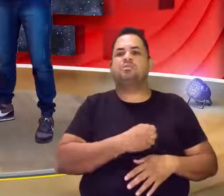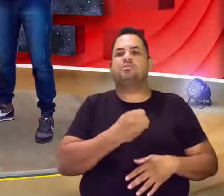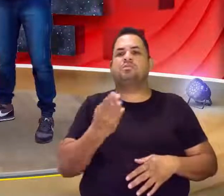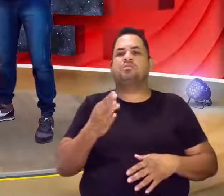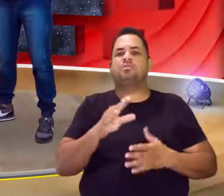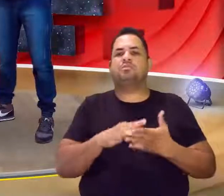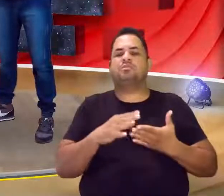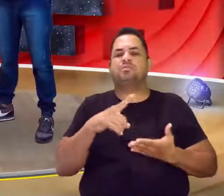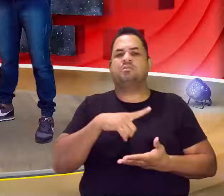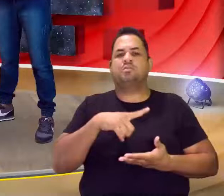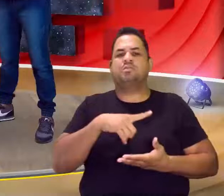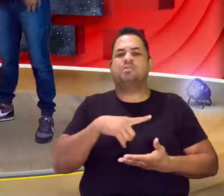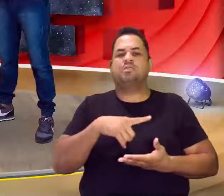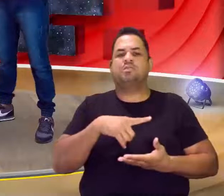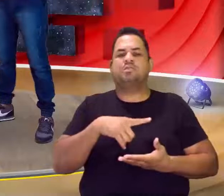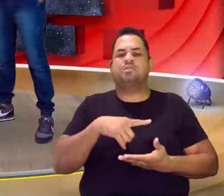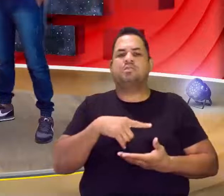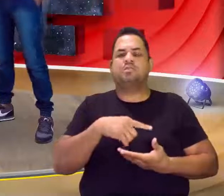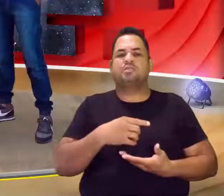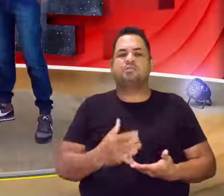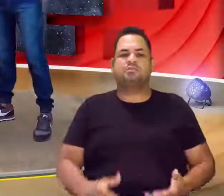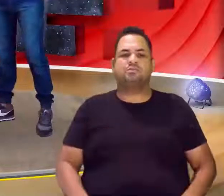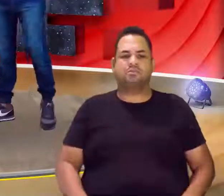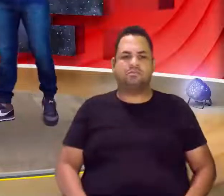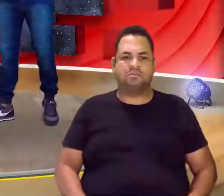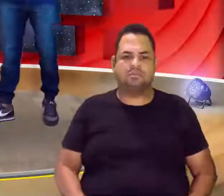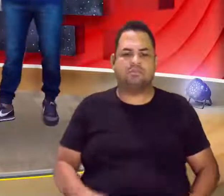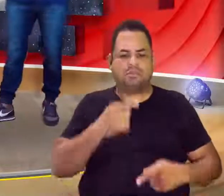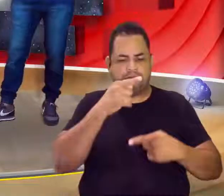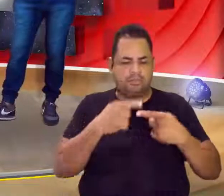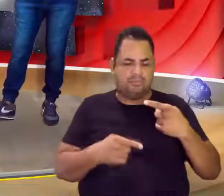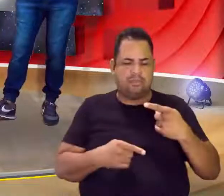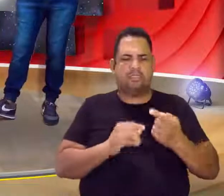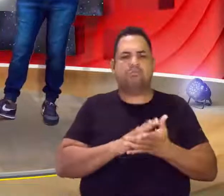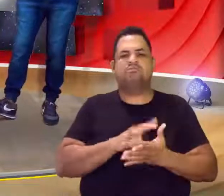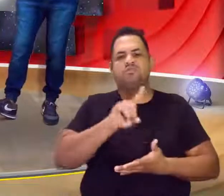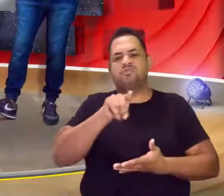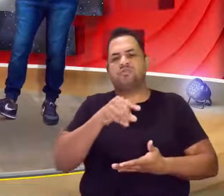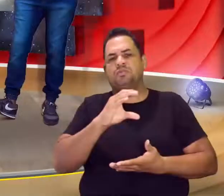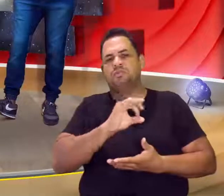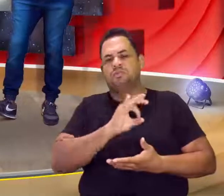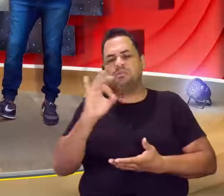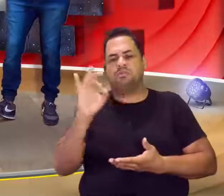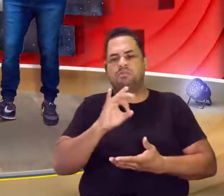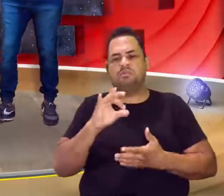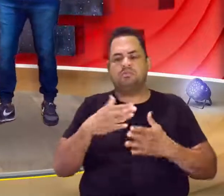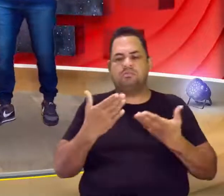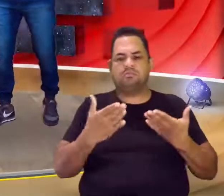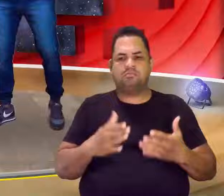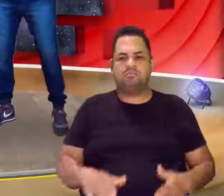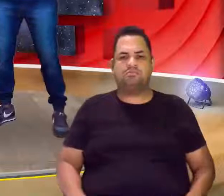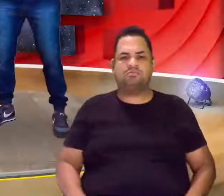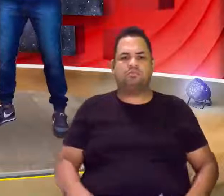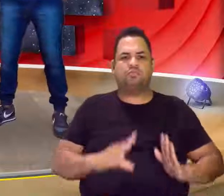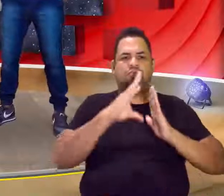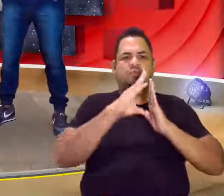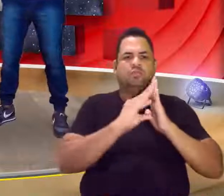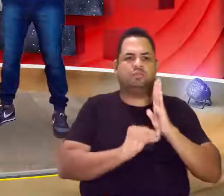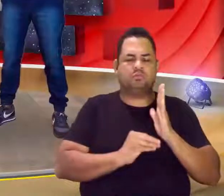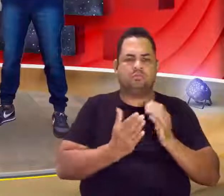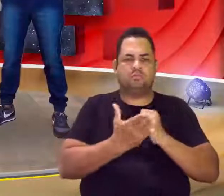derrubou para obter a pontuação. E o mais legal aqui é que só trabalhou com fração, com número decimal, com porcentagem, né? Um conteúdo